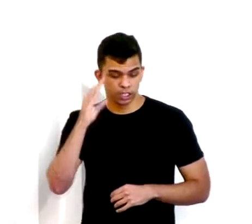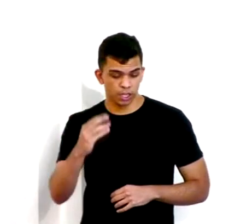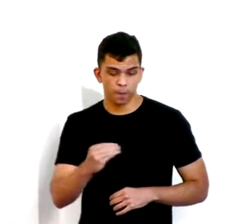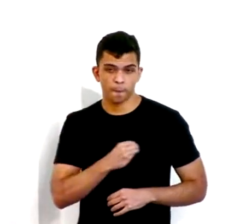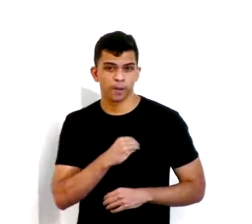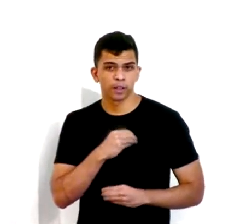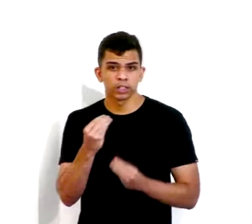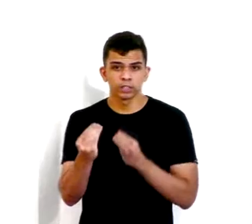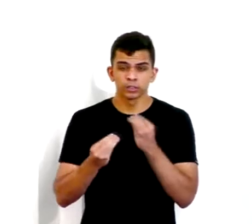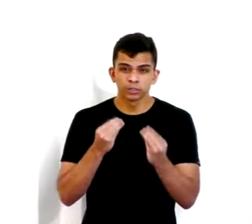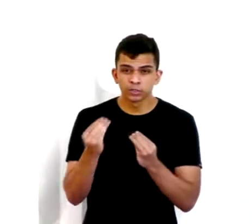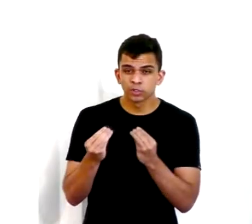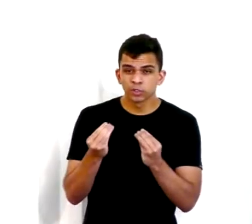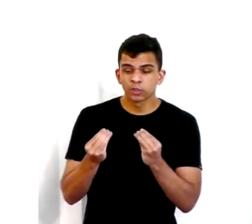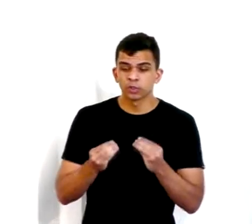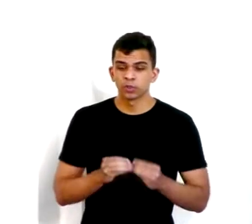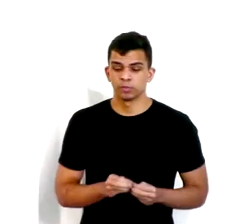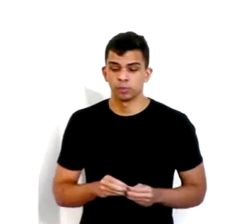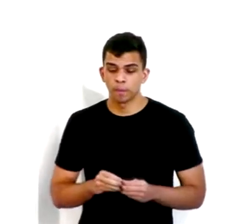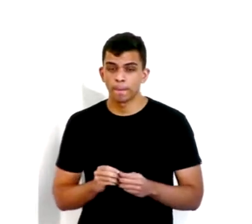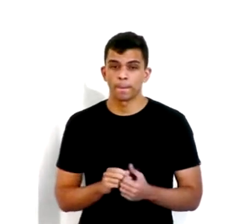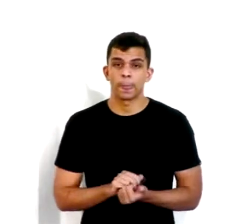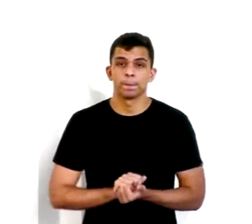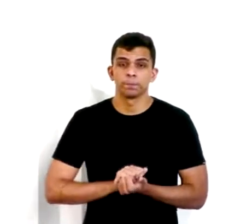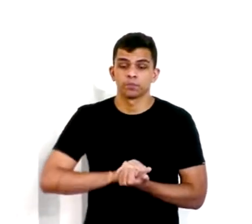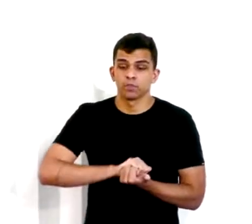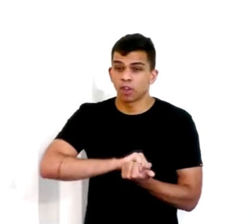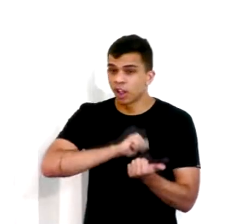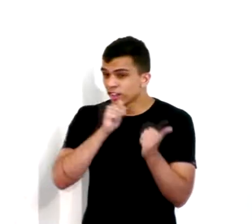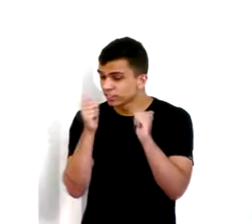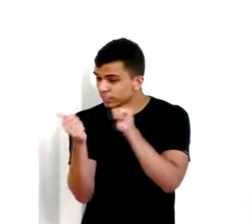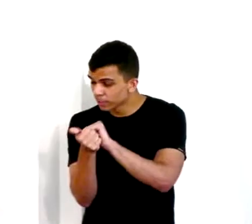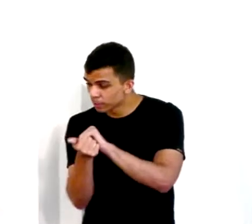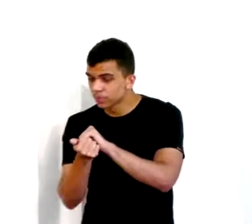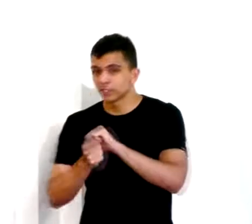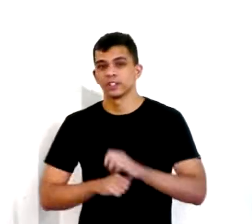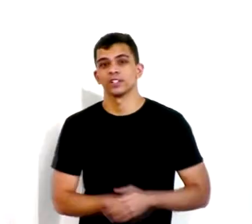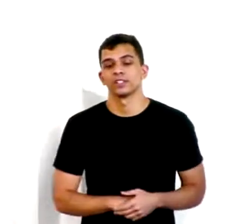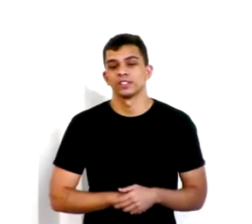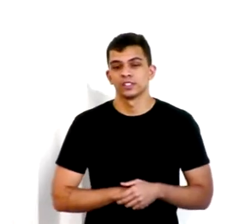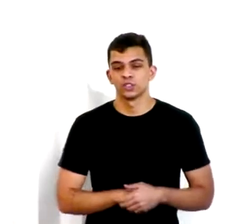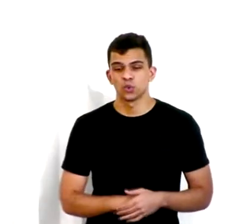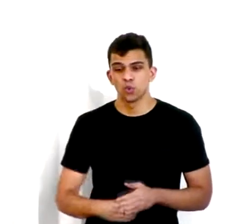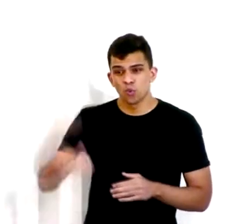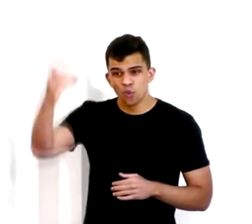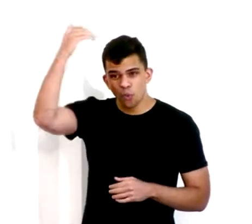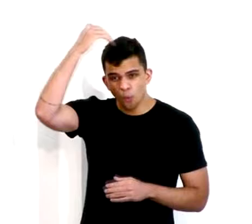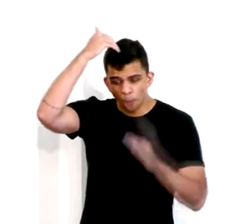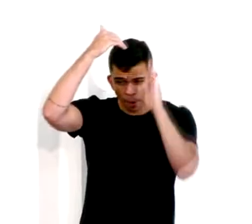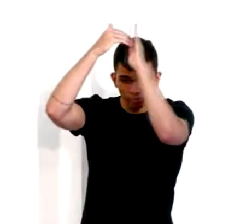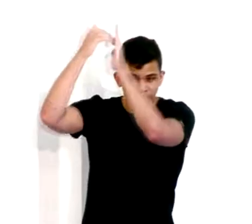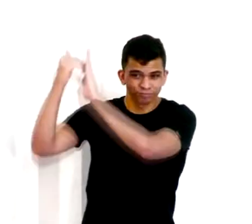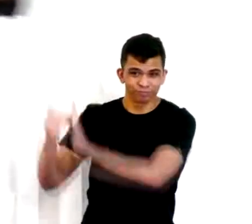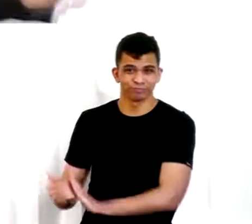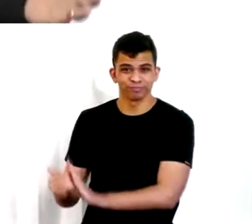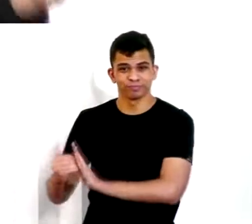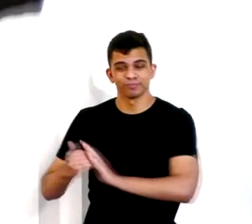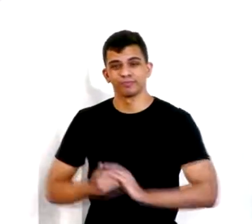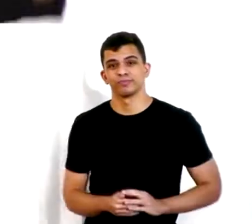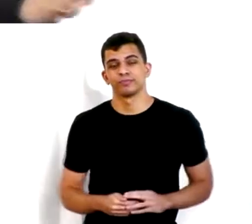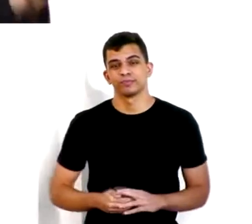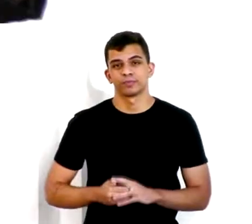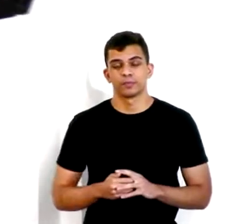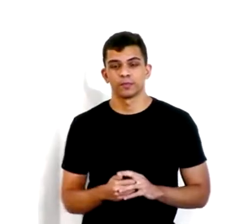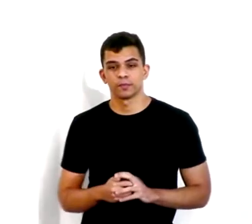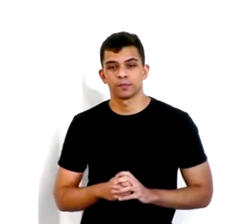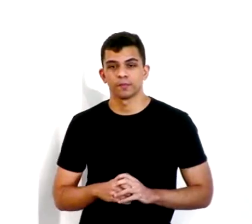humanas são arquitetadas e construídas para destruir o sentimento de culpa que o homem